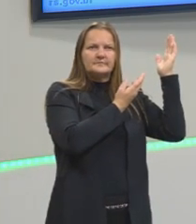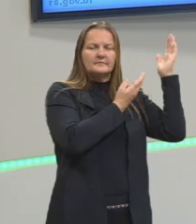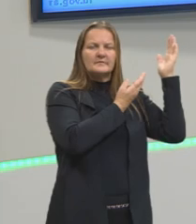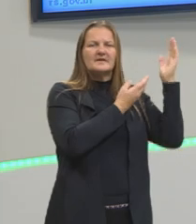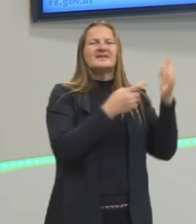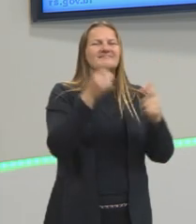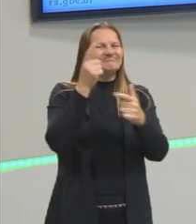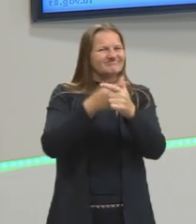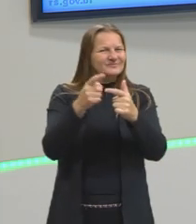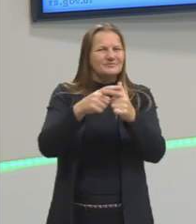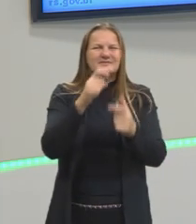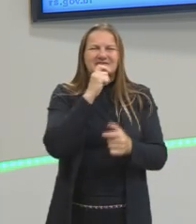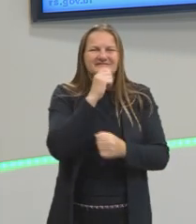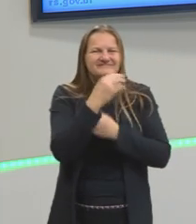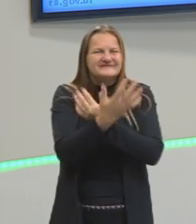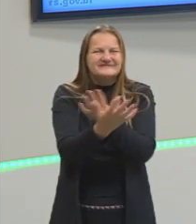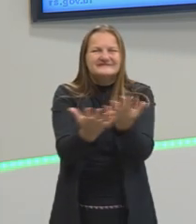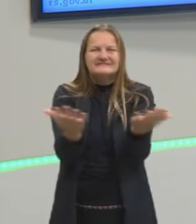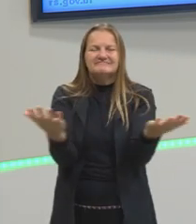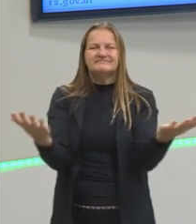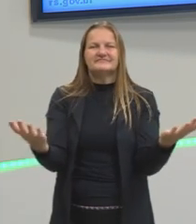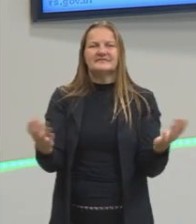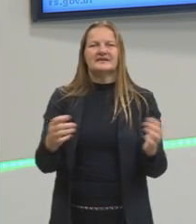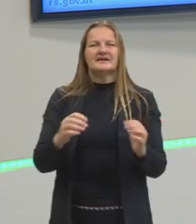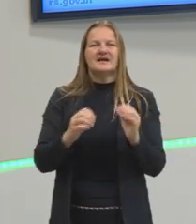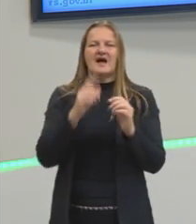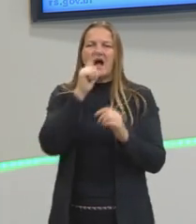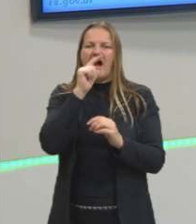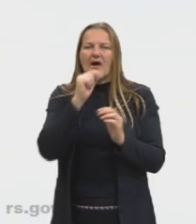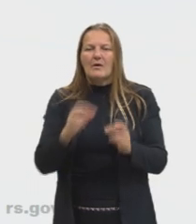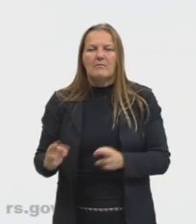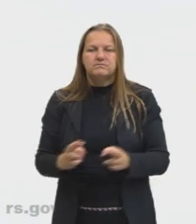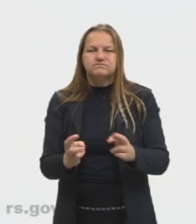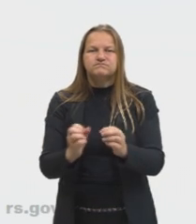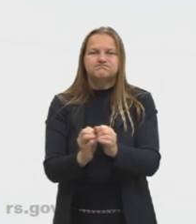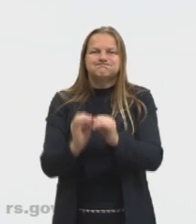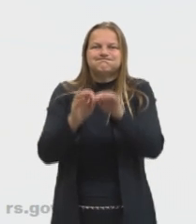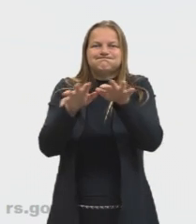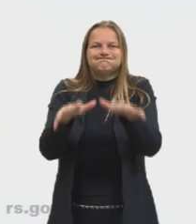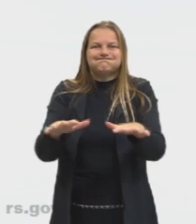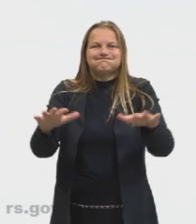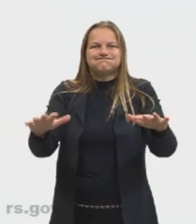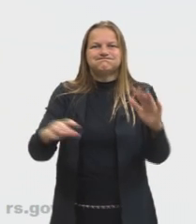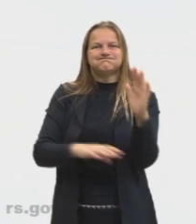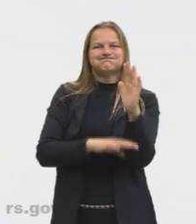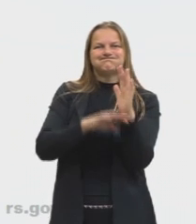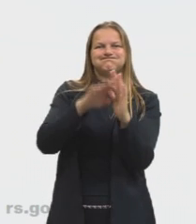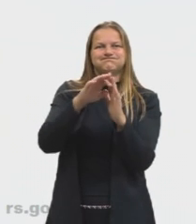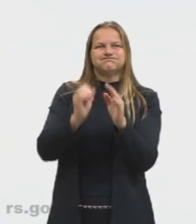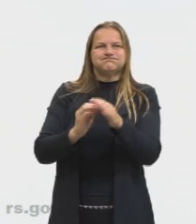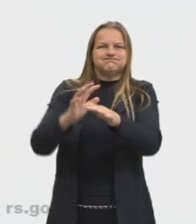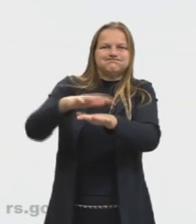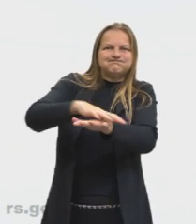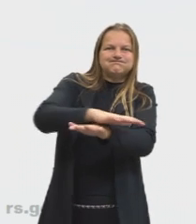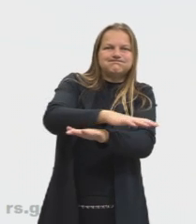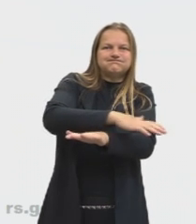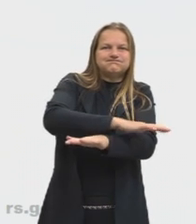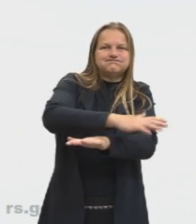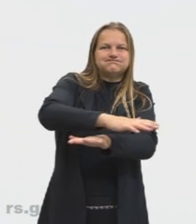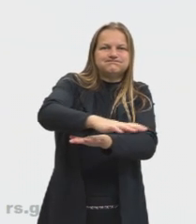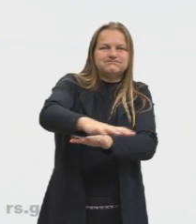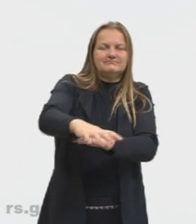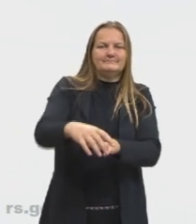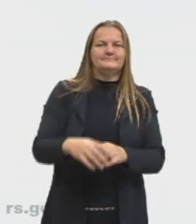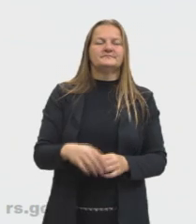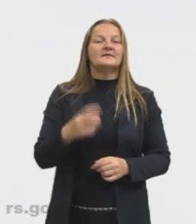ambientais em relação à está as enchentes então possui esse fator Natura alta a gurizada só que eles são intensificados no